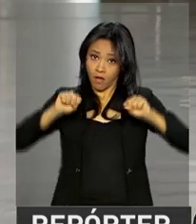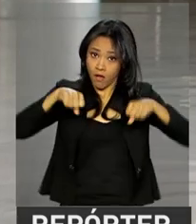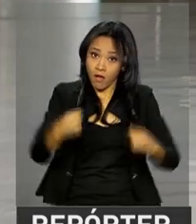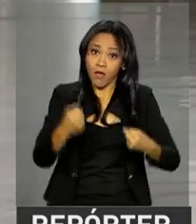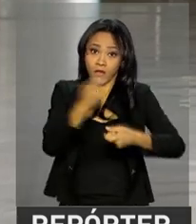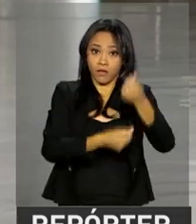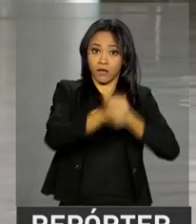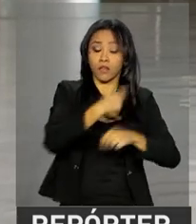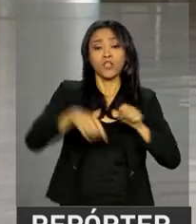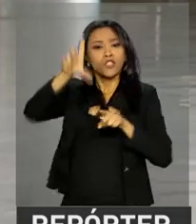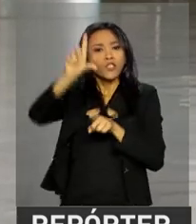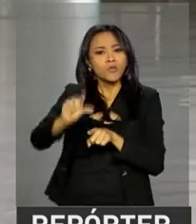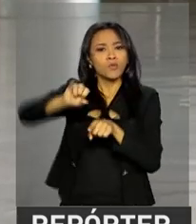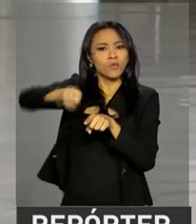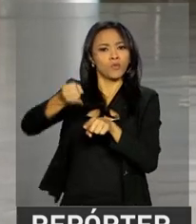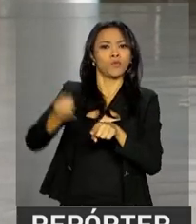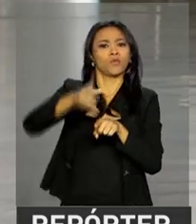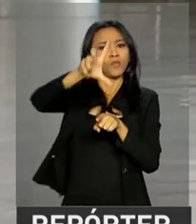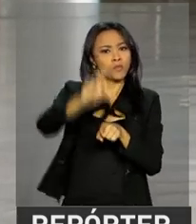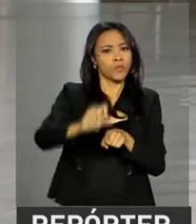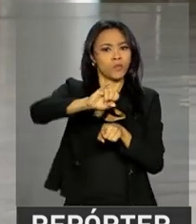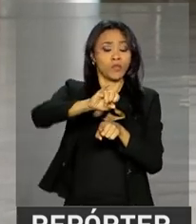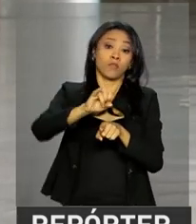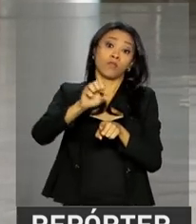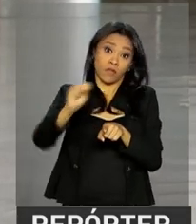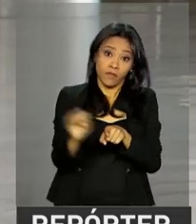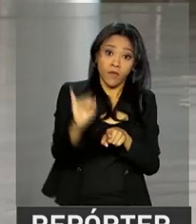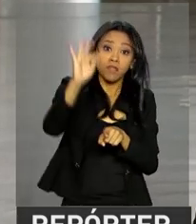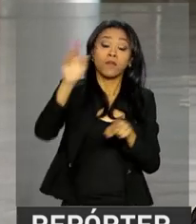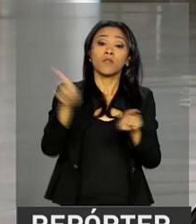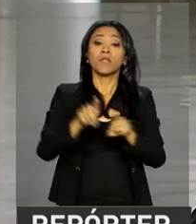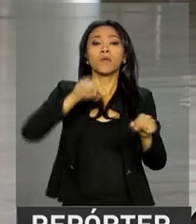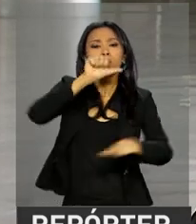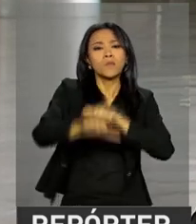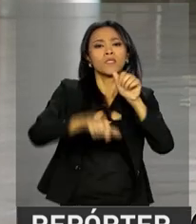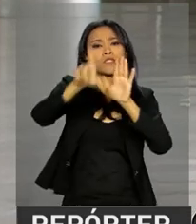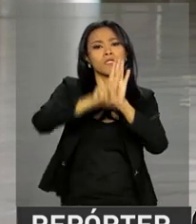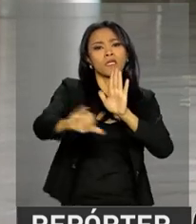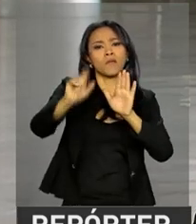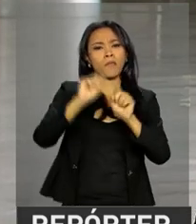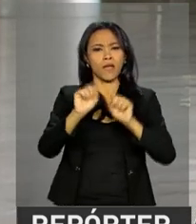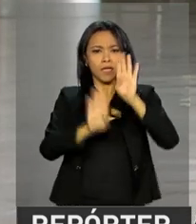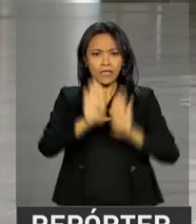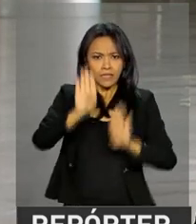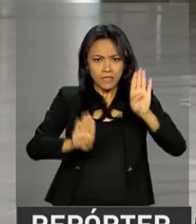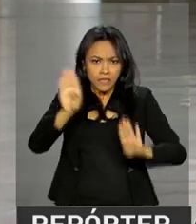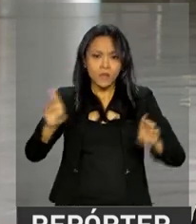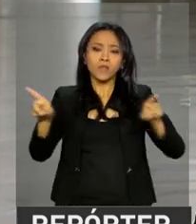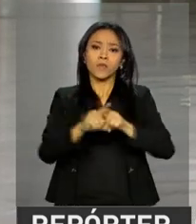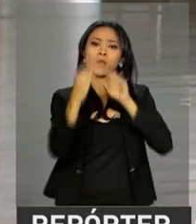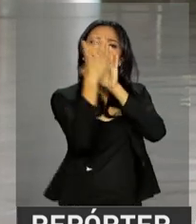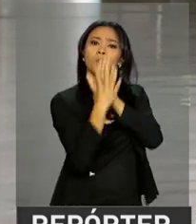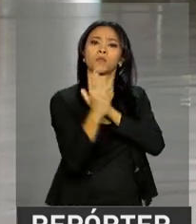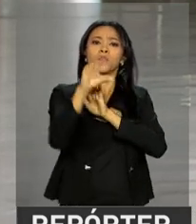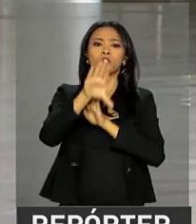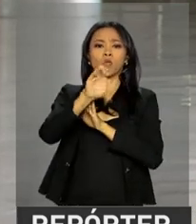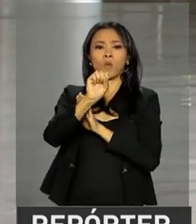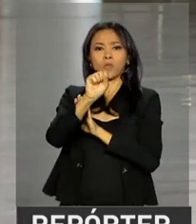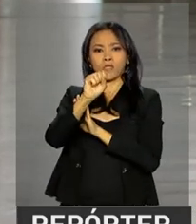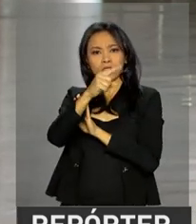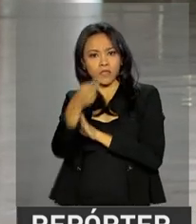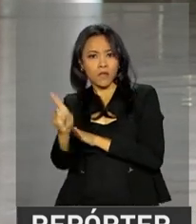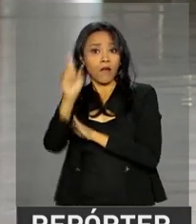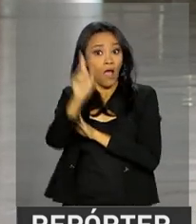queda dos juros, da inflação e a reformulação de leis para licitações e concessões foram os